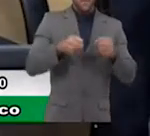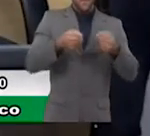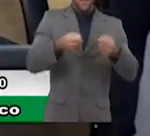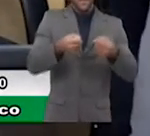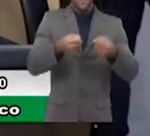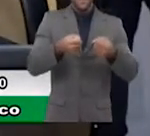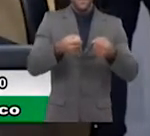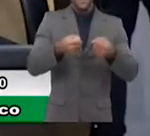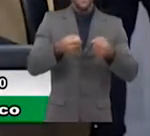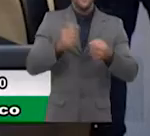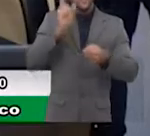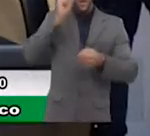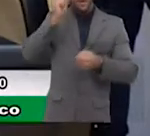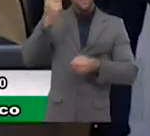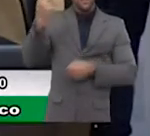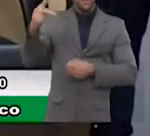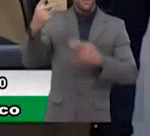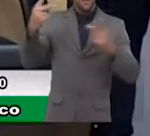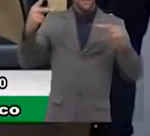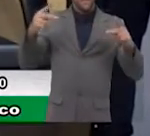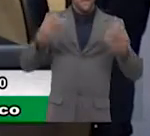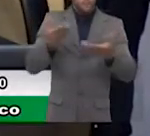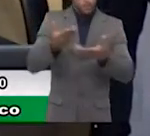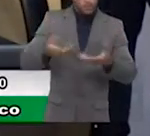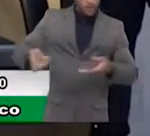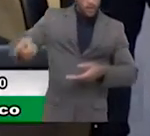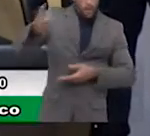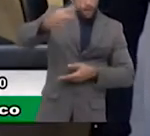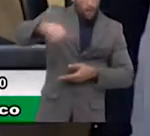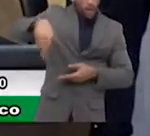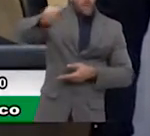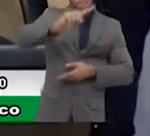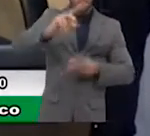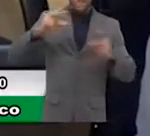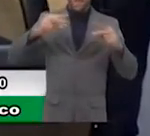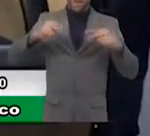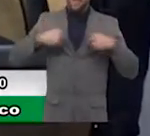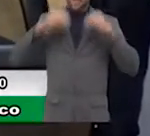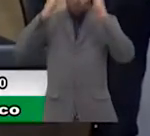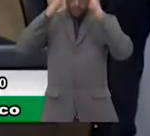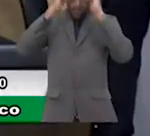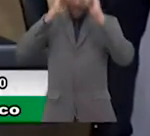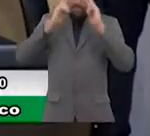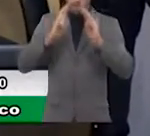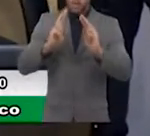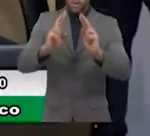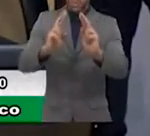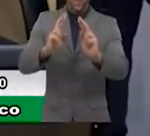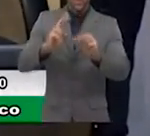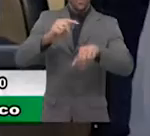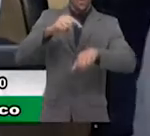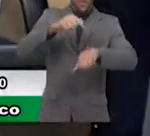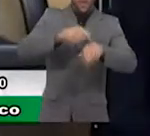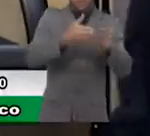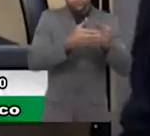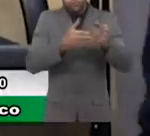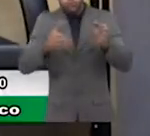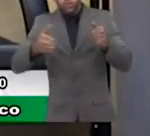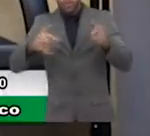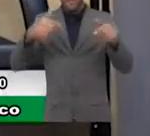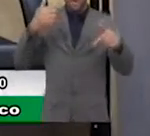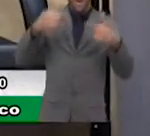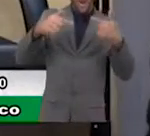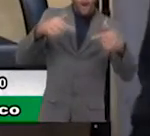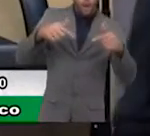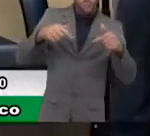dela. Então, e vocês fazem parte disso, vocês merecem o nosso respeito e o tempo que eu tive aqui, o que eu pude fazer